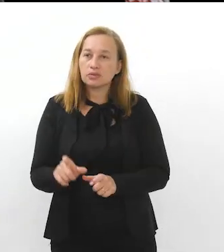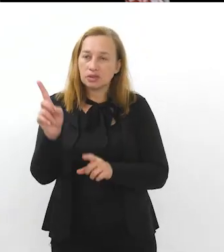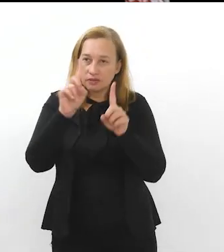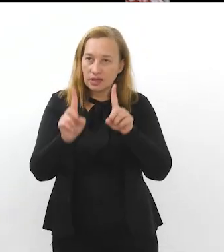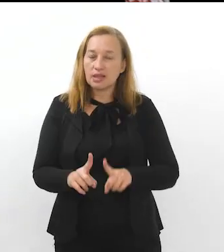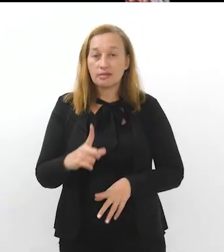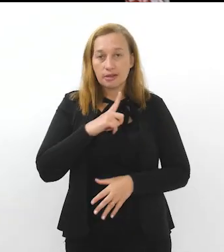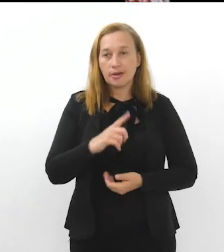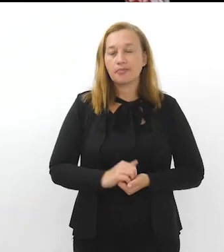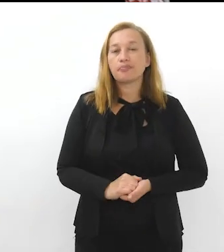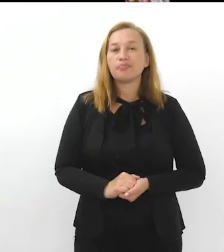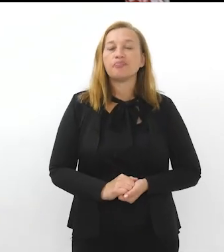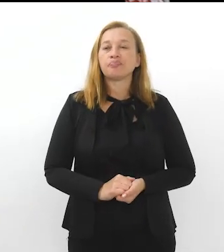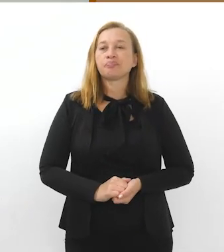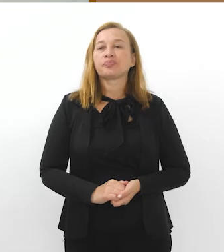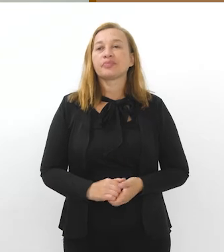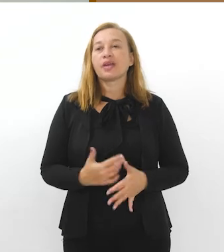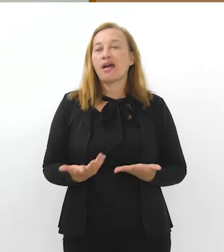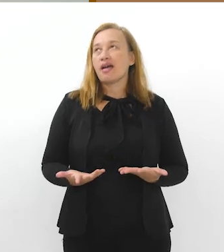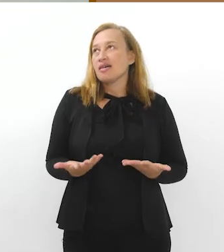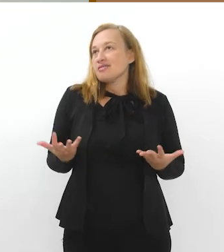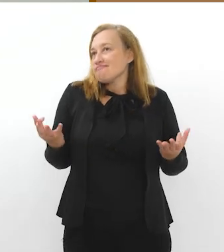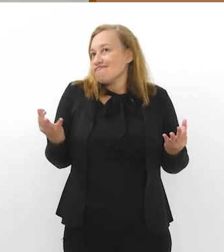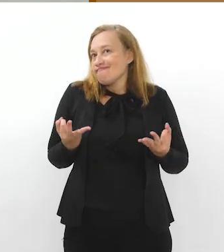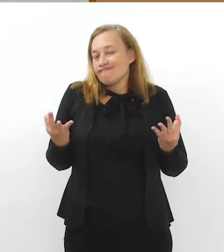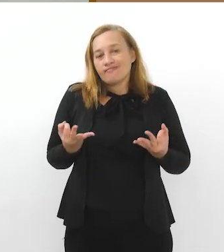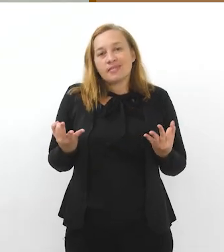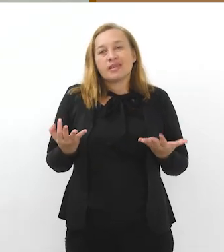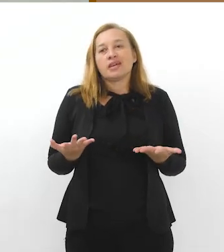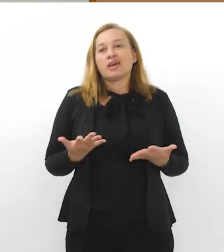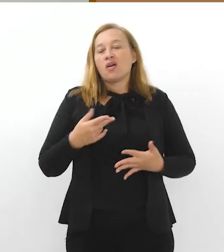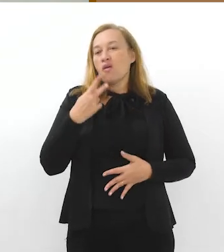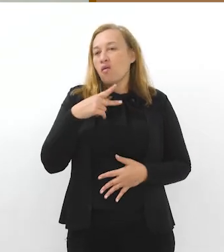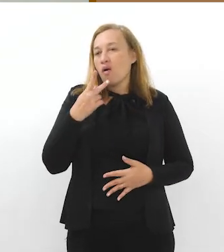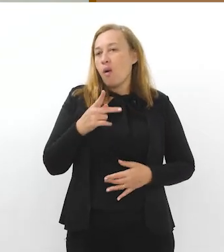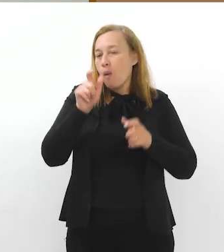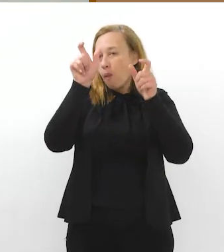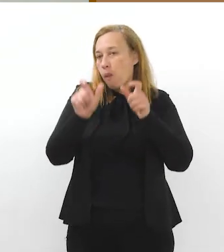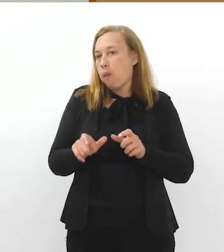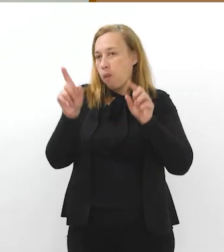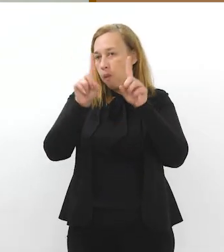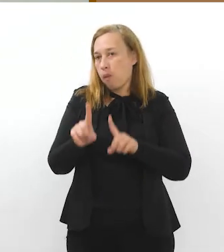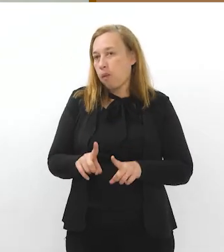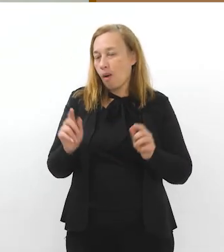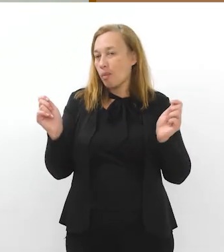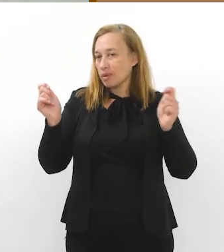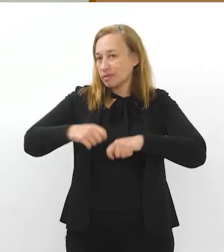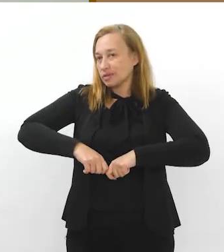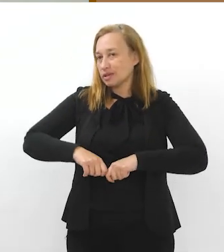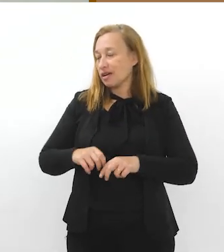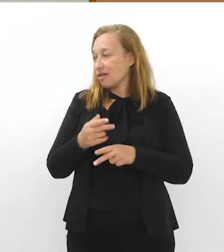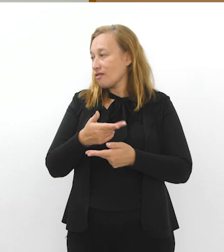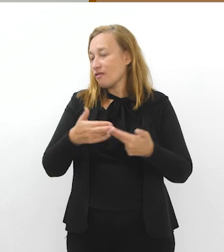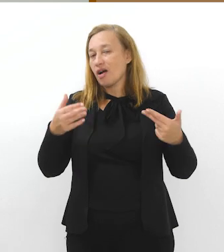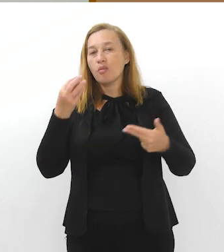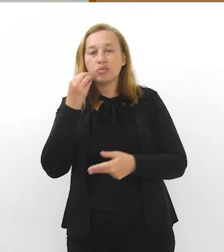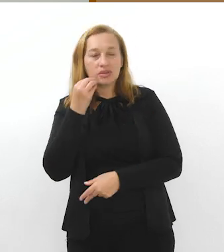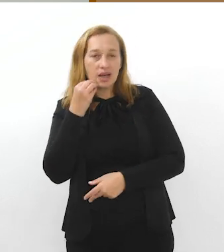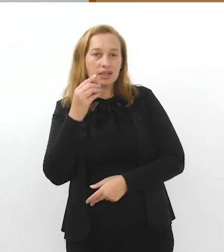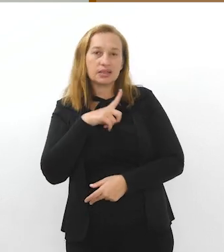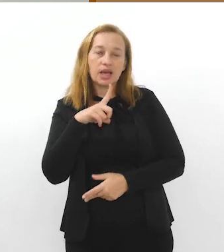toda a deficiência que tem? É impressionante, né? Eu falo que a deficiência possibilita